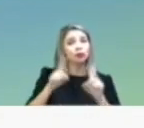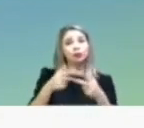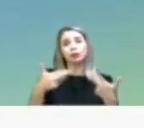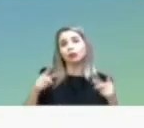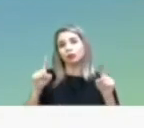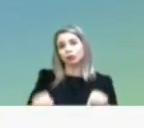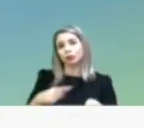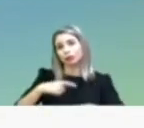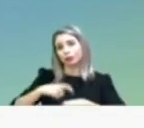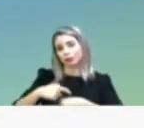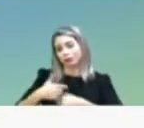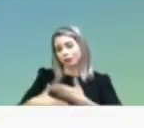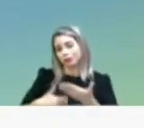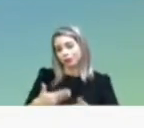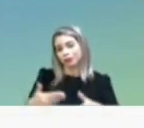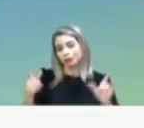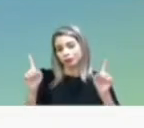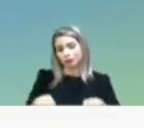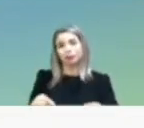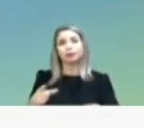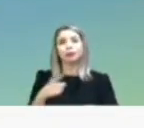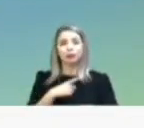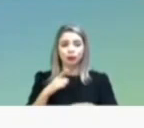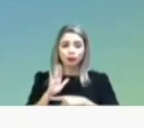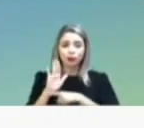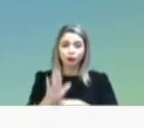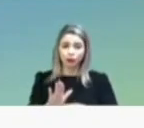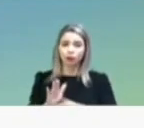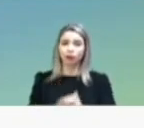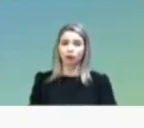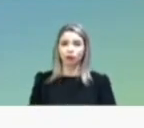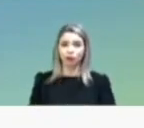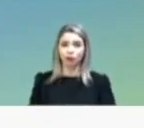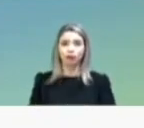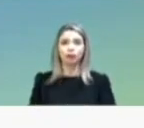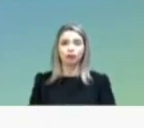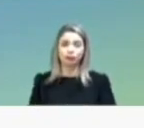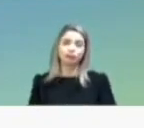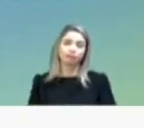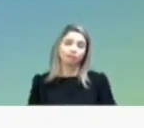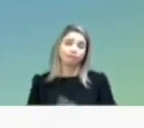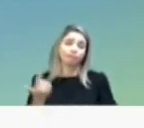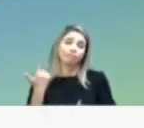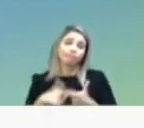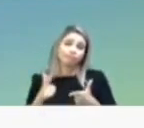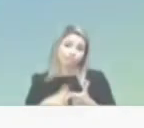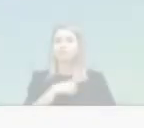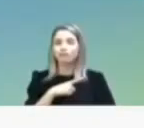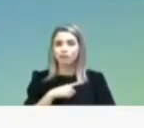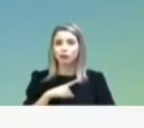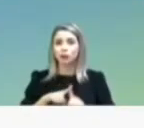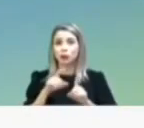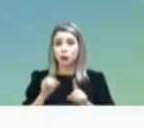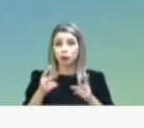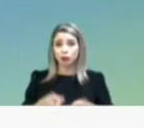que né o tempo vai se encarregando Eh vamos dizer assim são ruídos que o tempo vai se encarregando de de limpar quando a